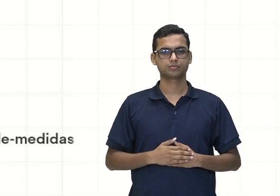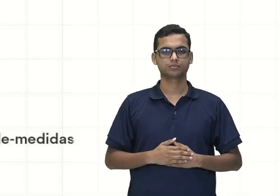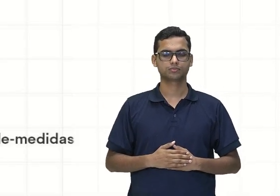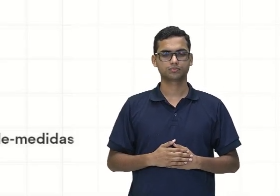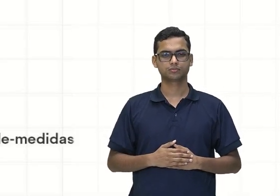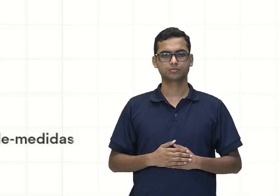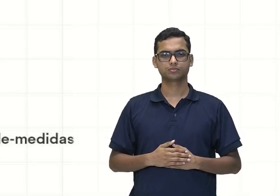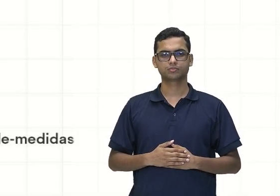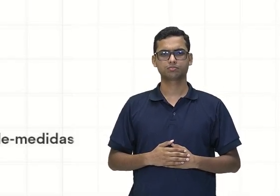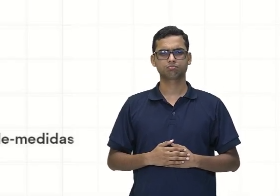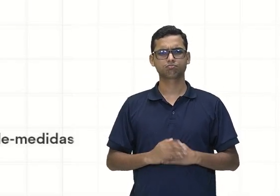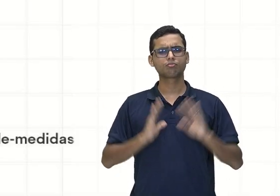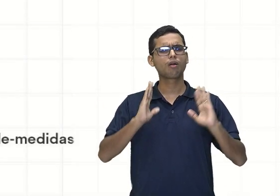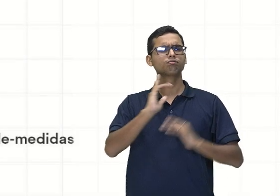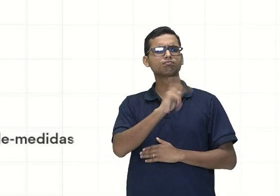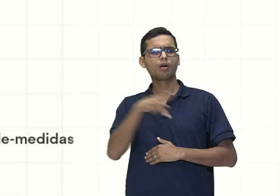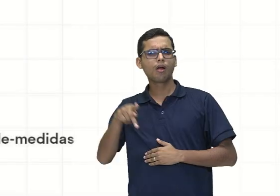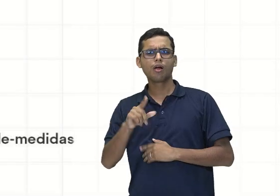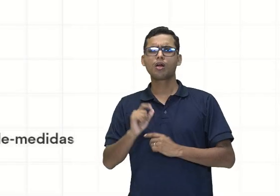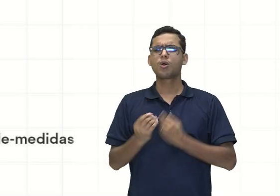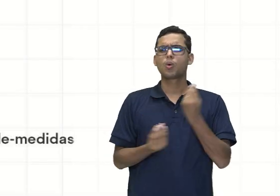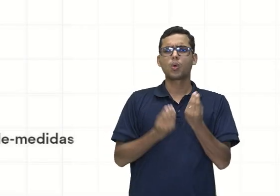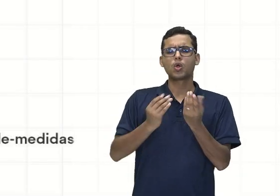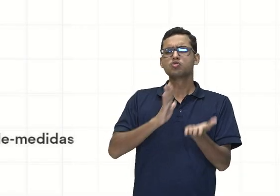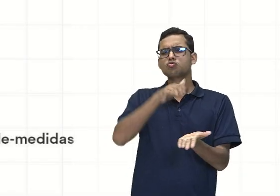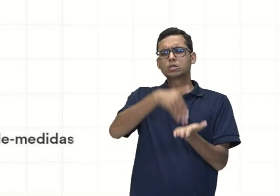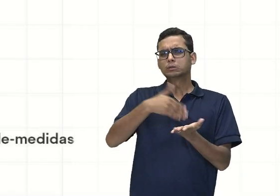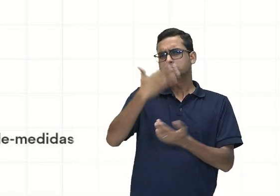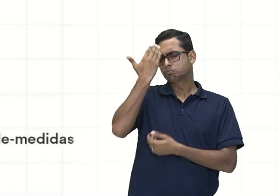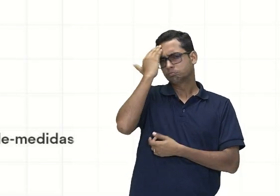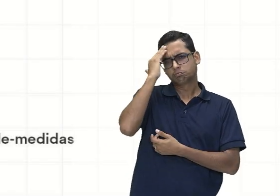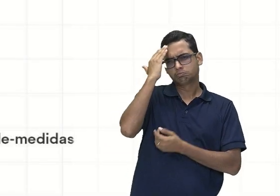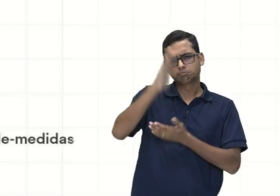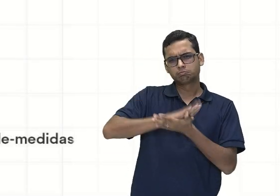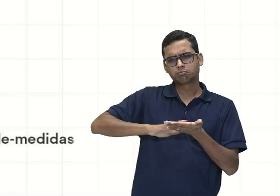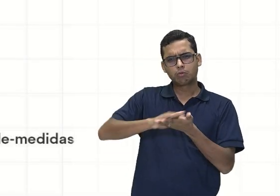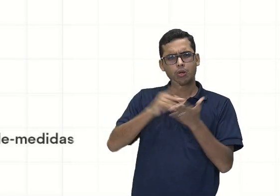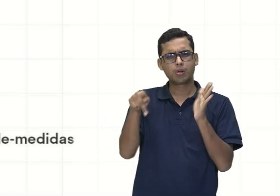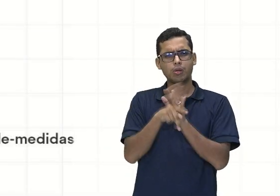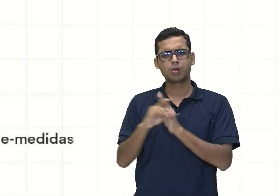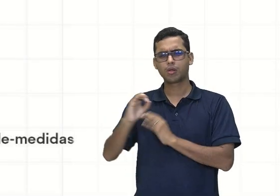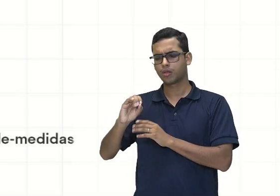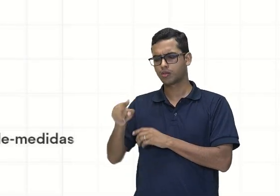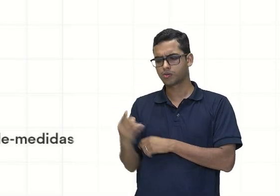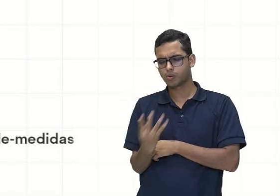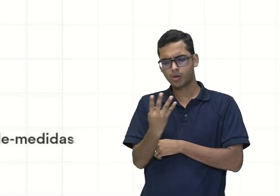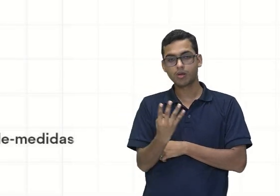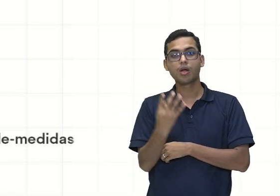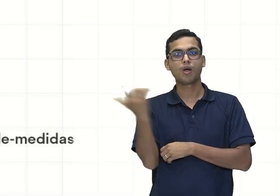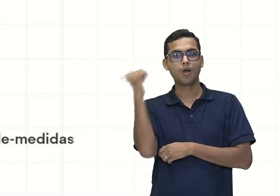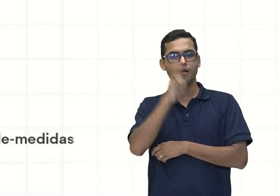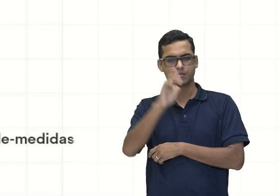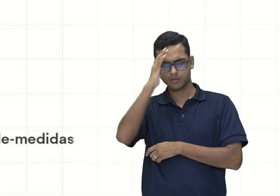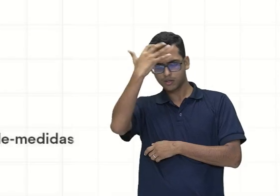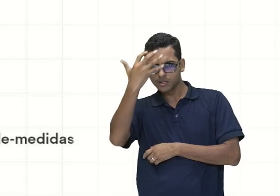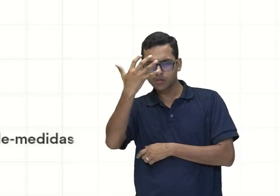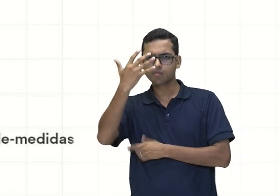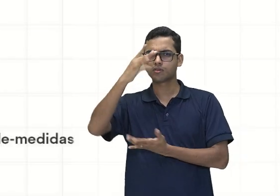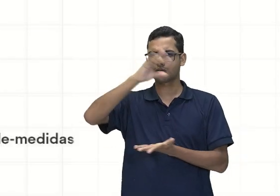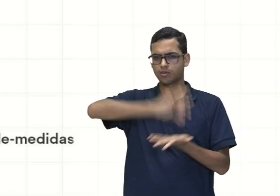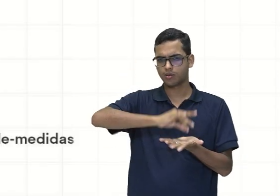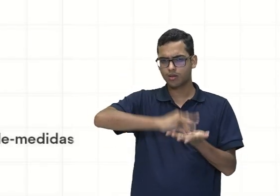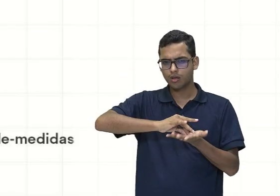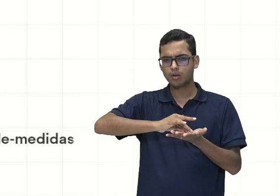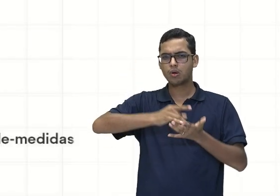Mas, professor, eu não entendi essa última parte do 0,4. Para você resolver o problema, você nem precisaria